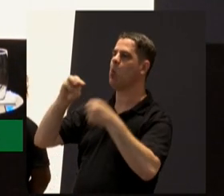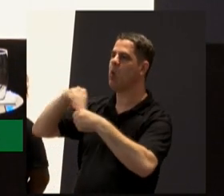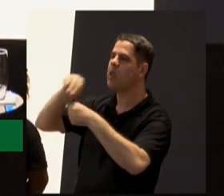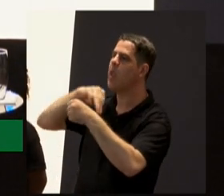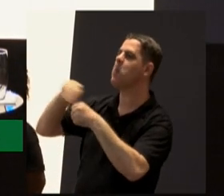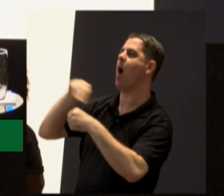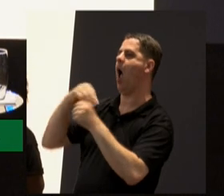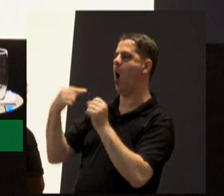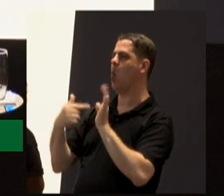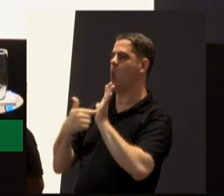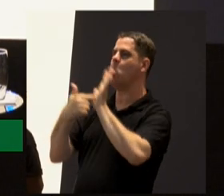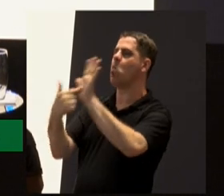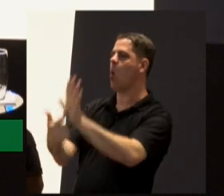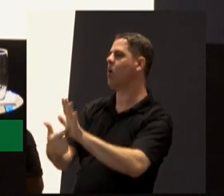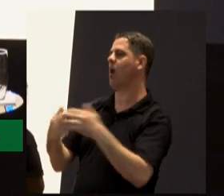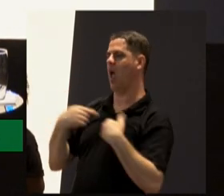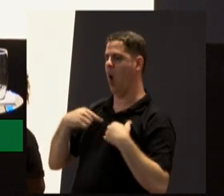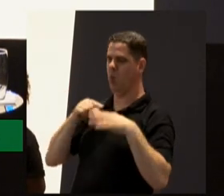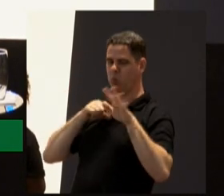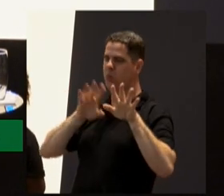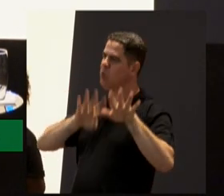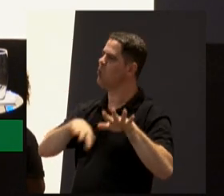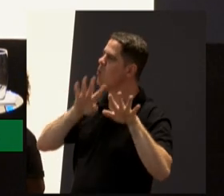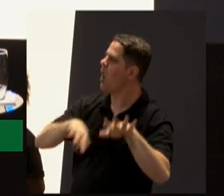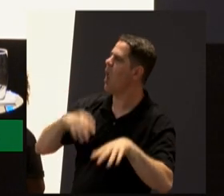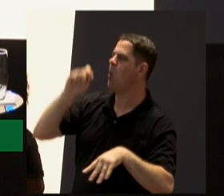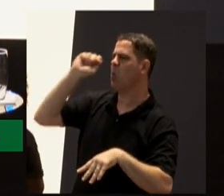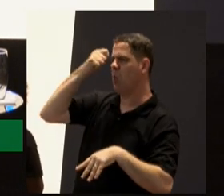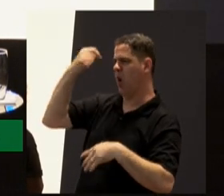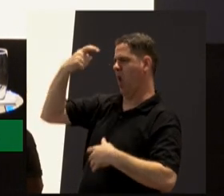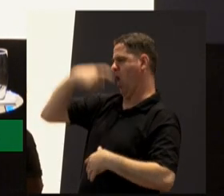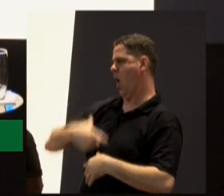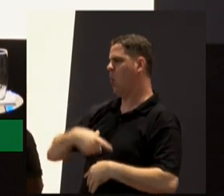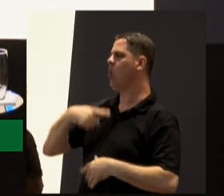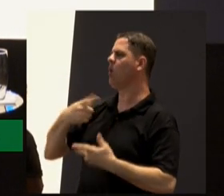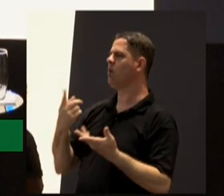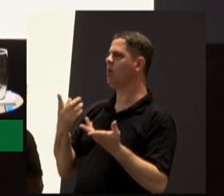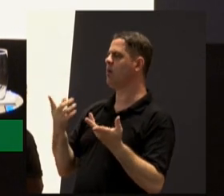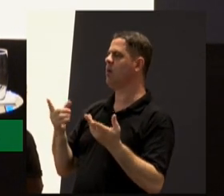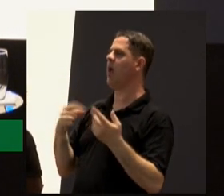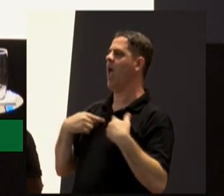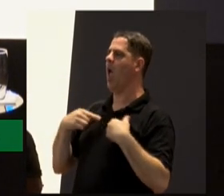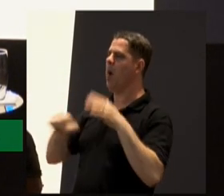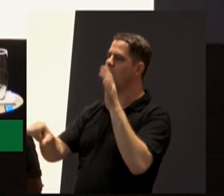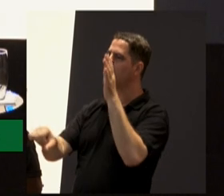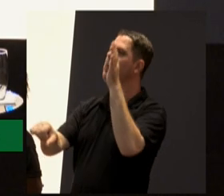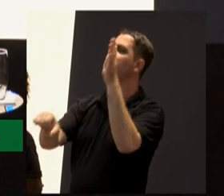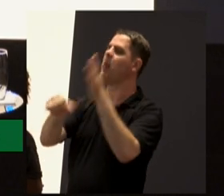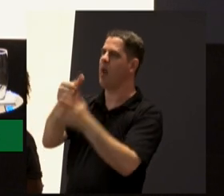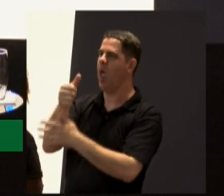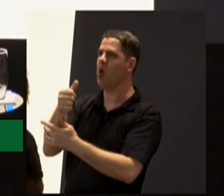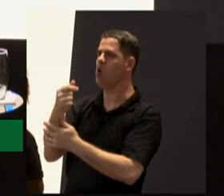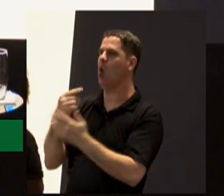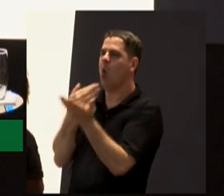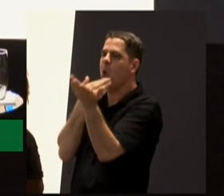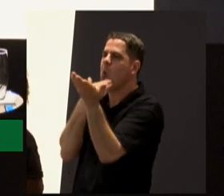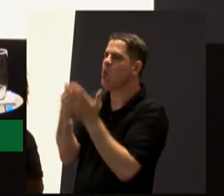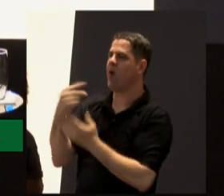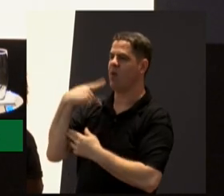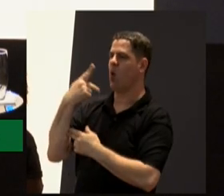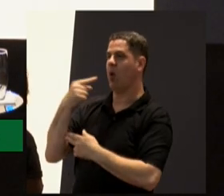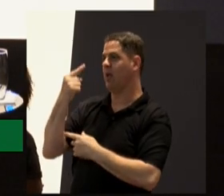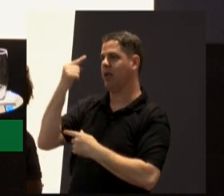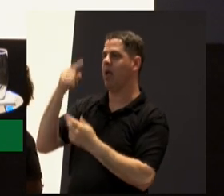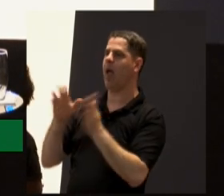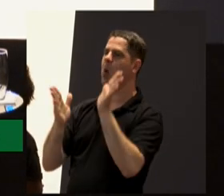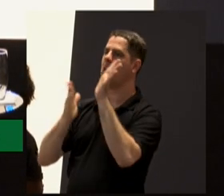exemplo. E como militante do movimento negro, essa foi uma das primeiras providências que nós iniciamos,